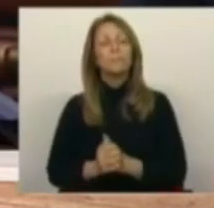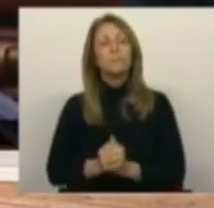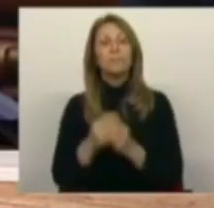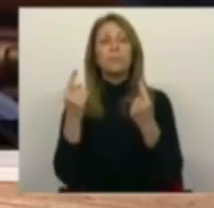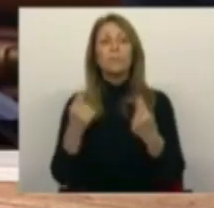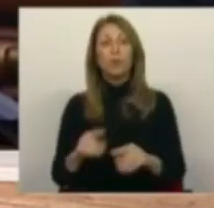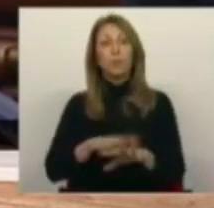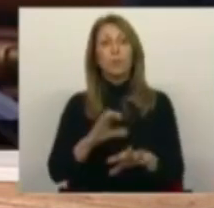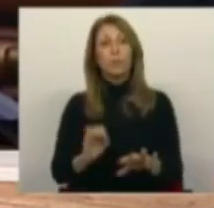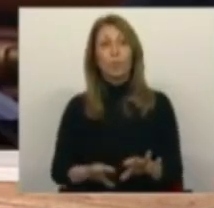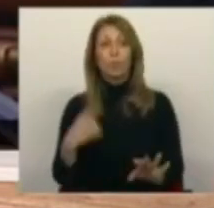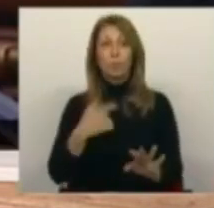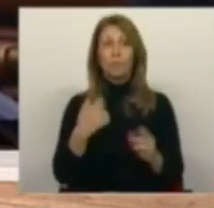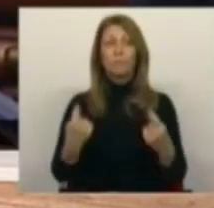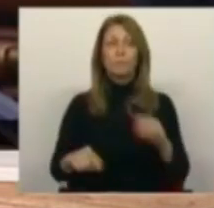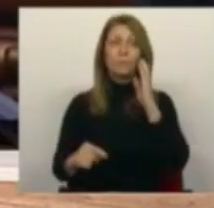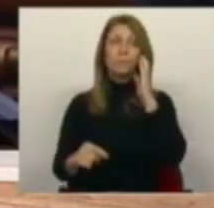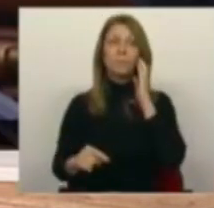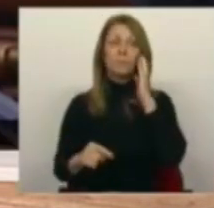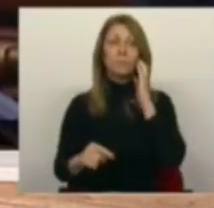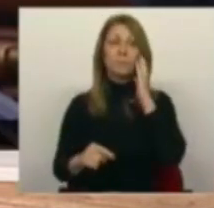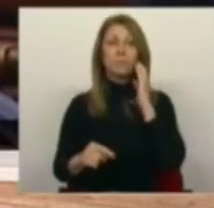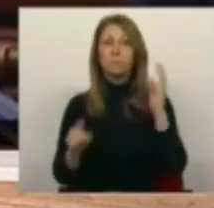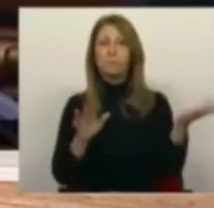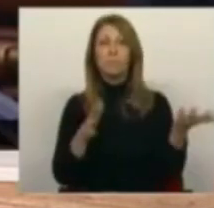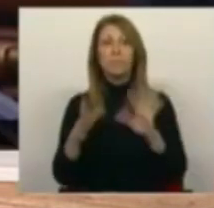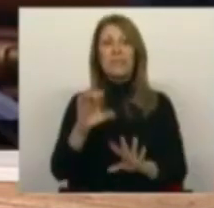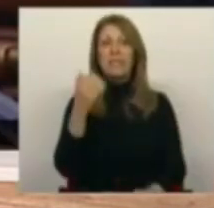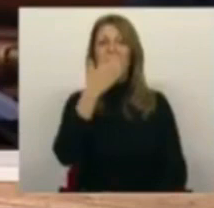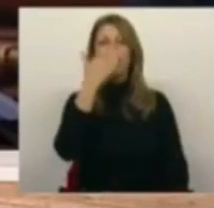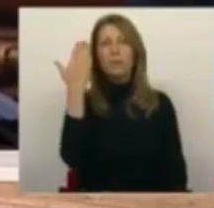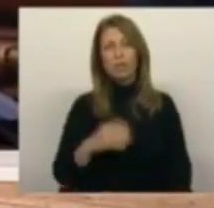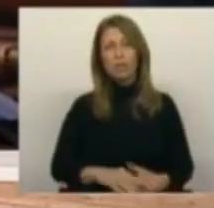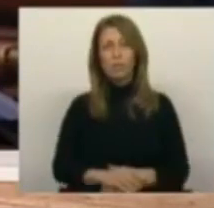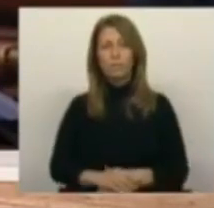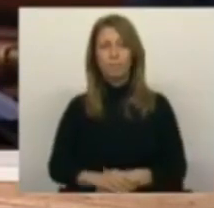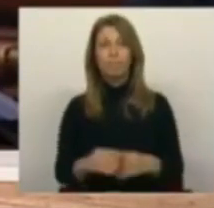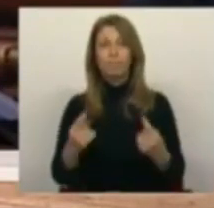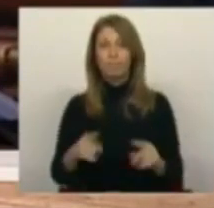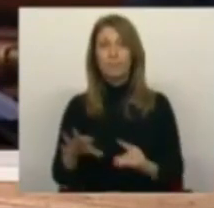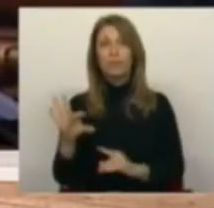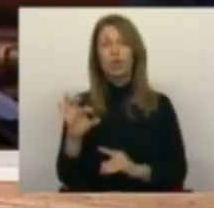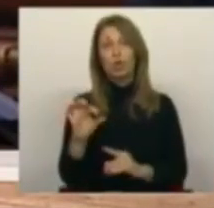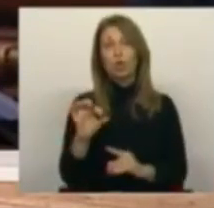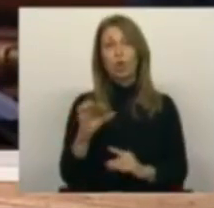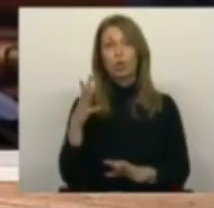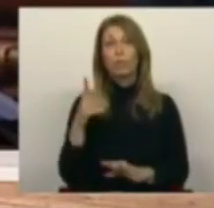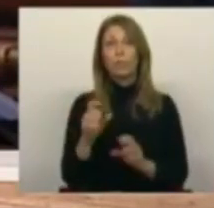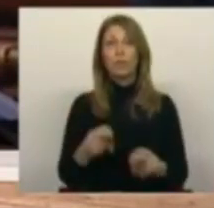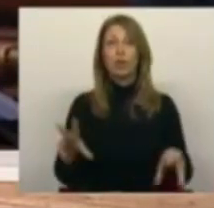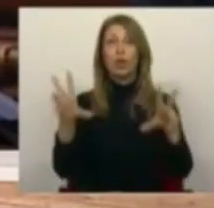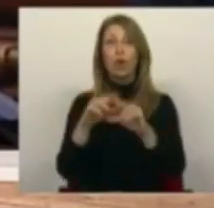o facto de termos em cerca de 15 dias tido 18 mil